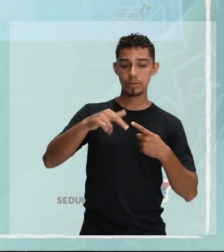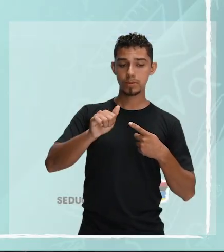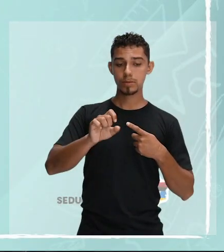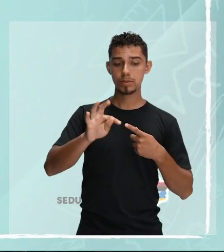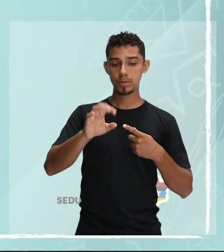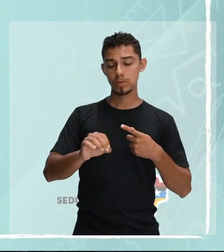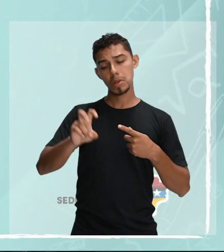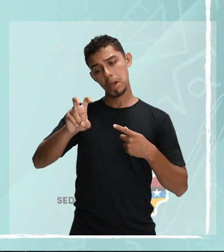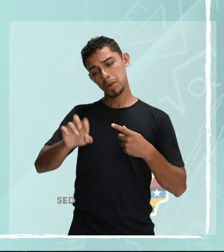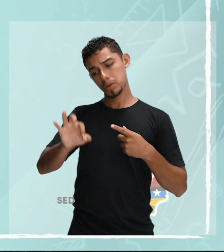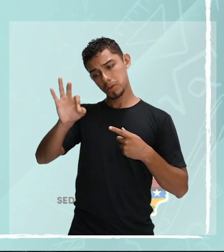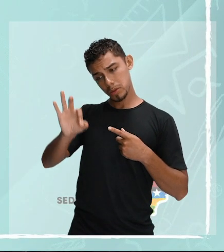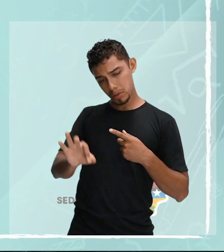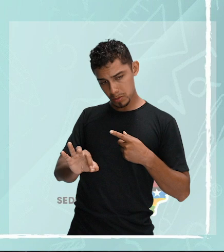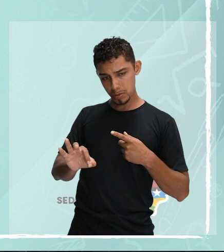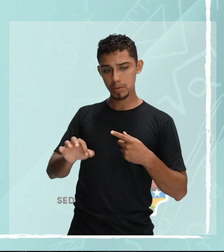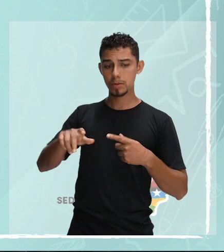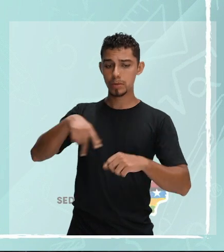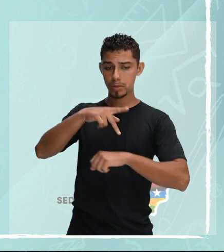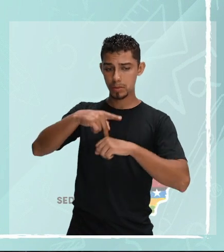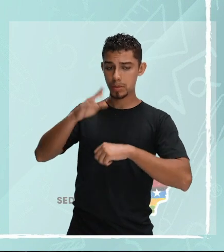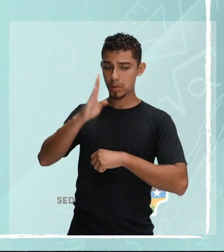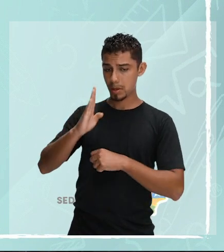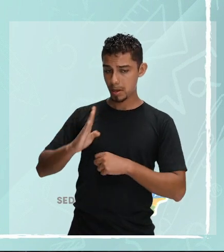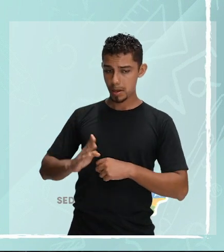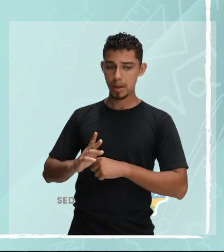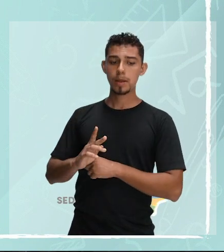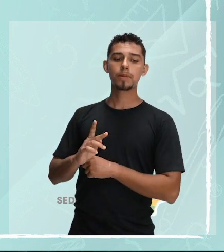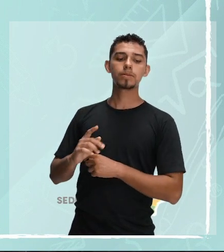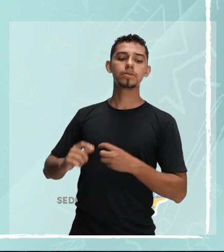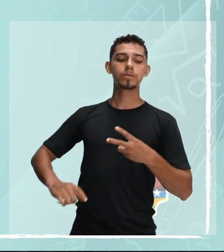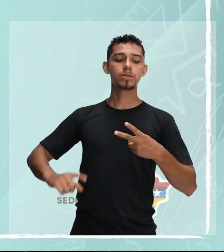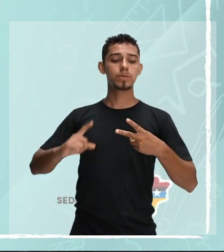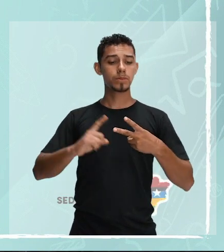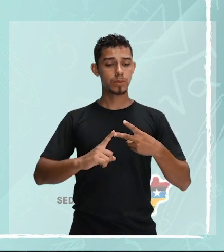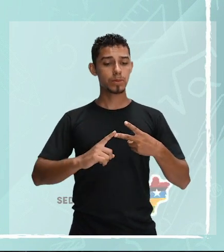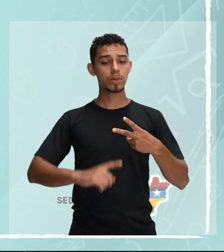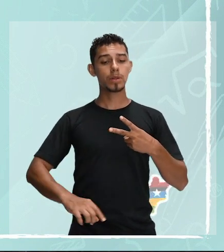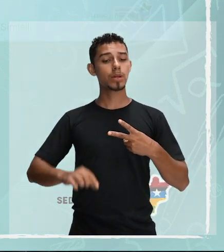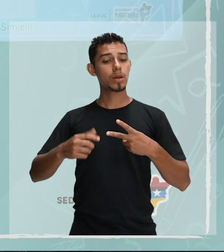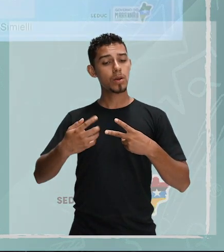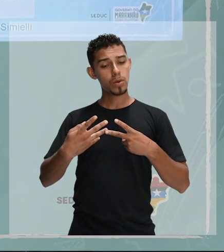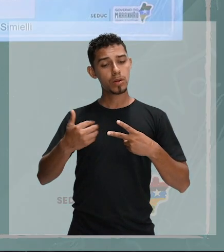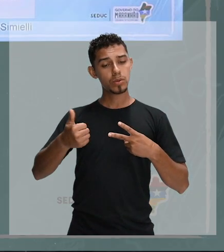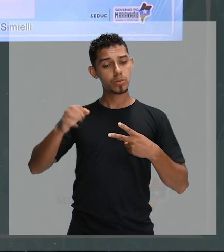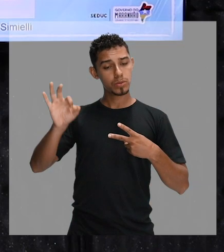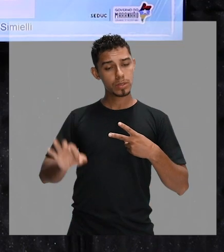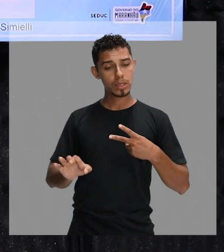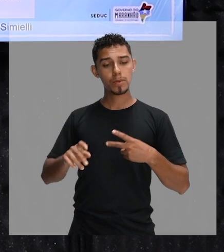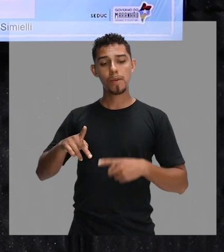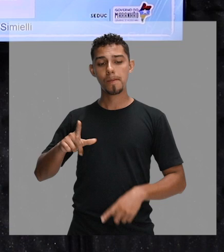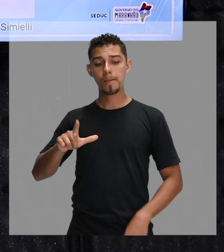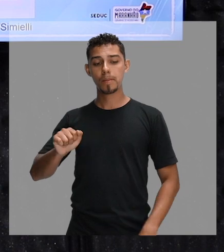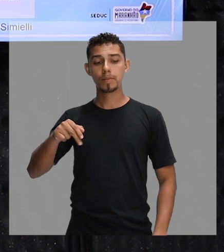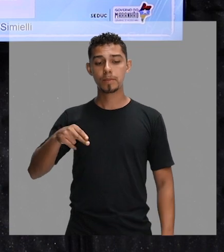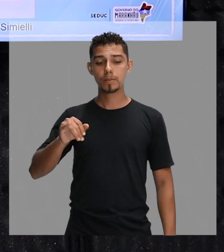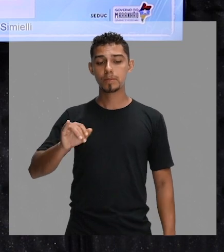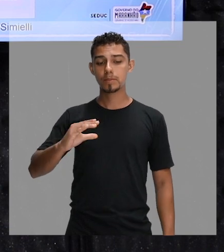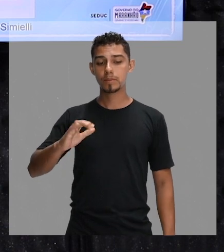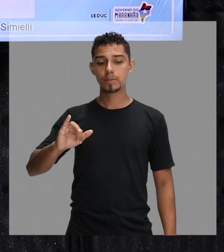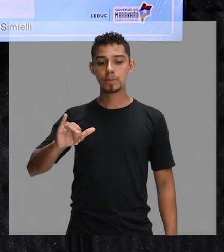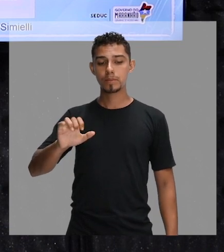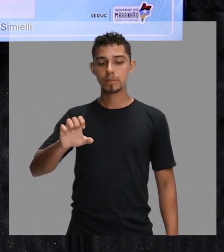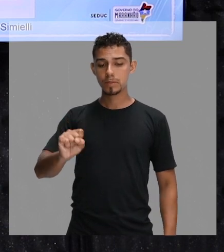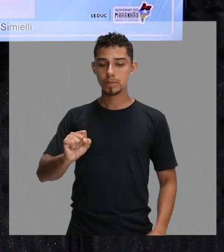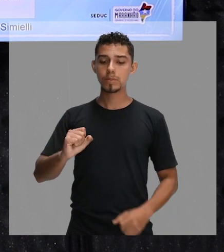sendo 59% do território brasileiro formado por planaltos e 41% formado por planícies. É uma classificação